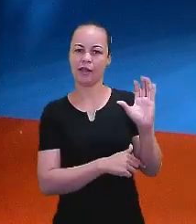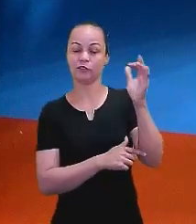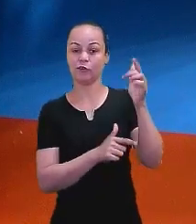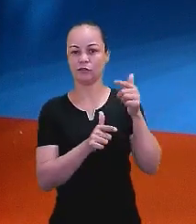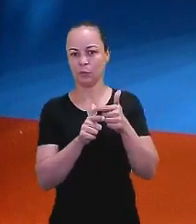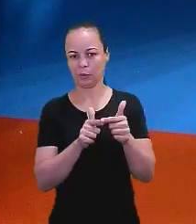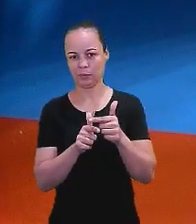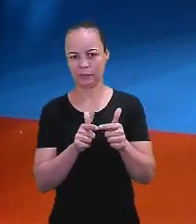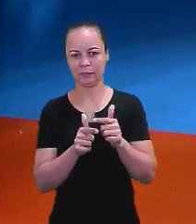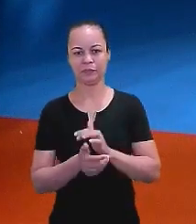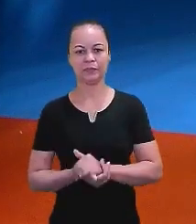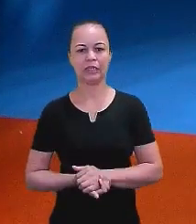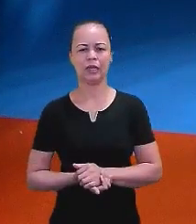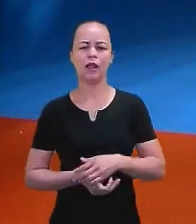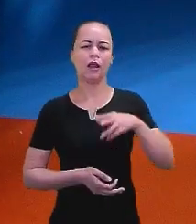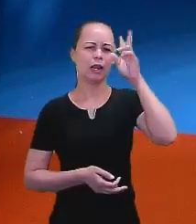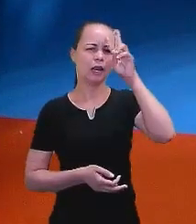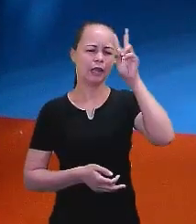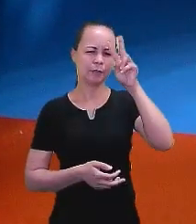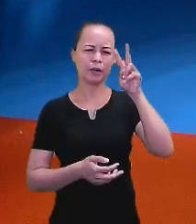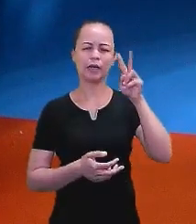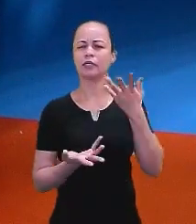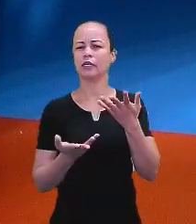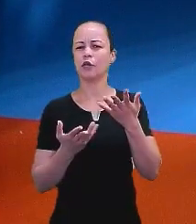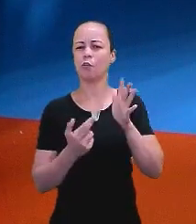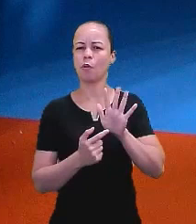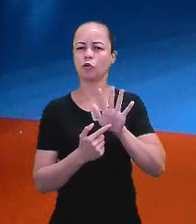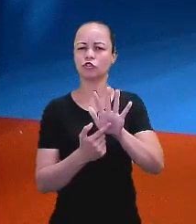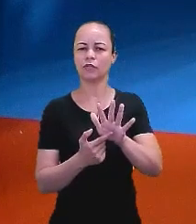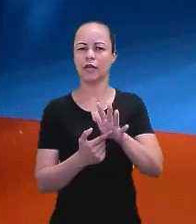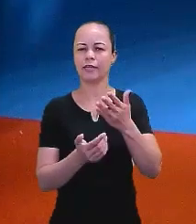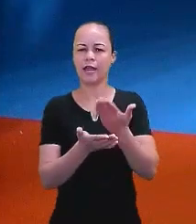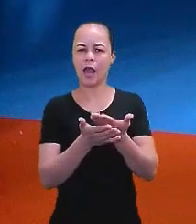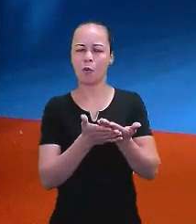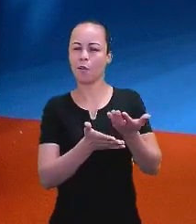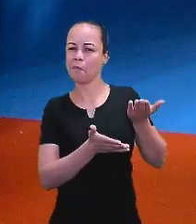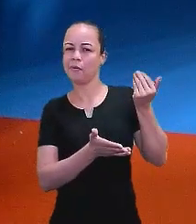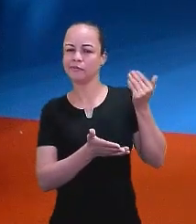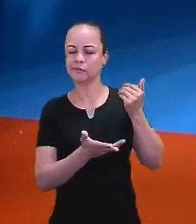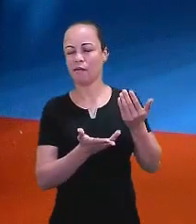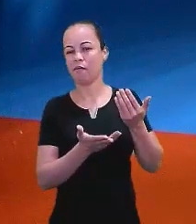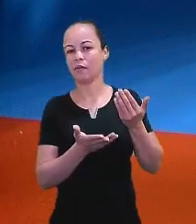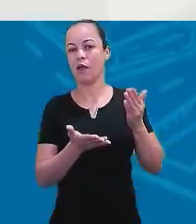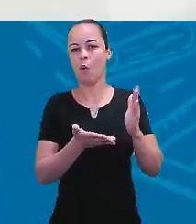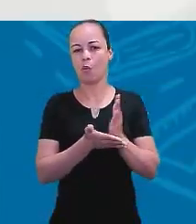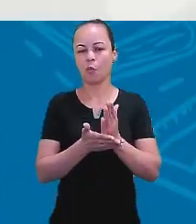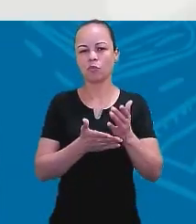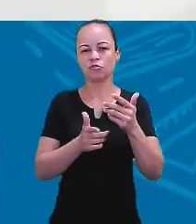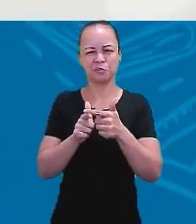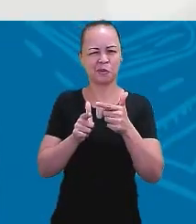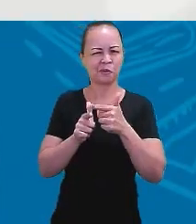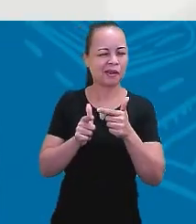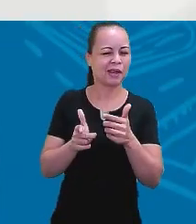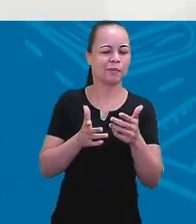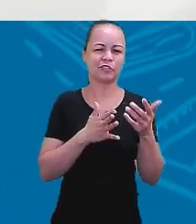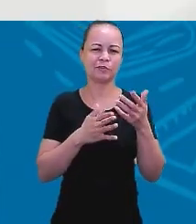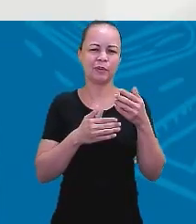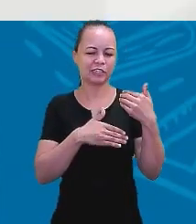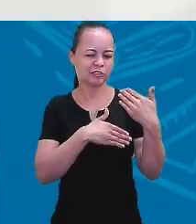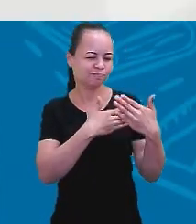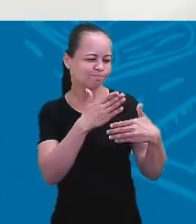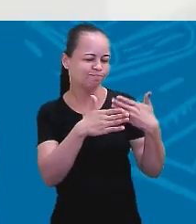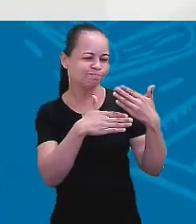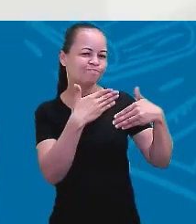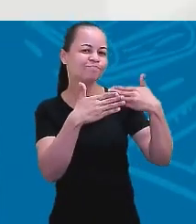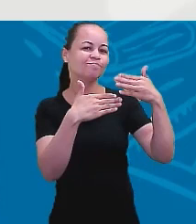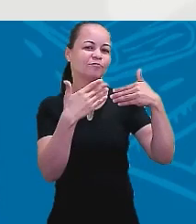de problemas. Lembram que a gente trouxe aqui na aula anterior alguns problemas para que a gente pudesse, tá